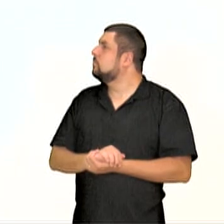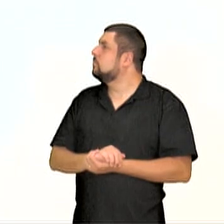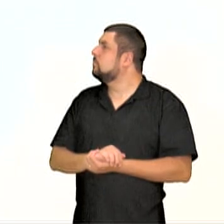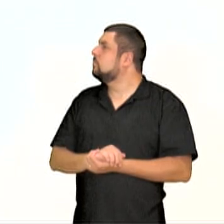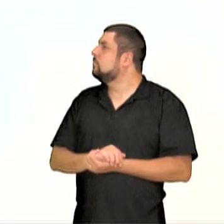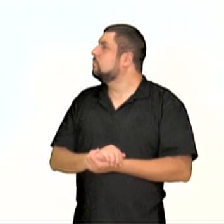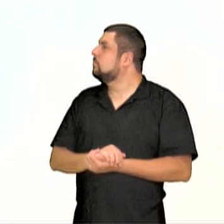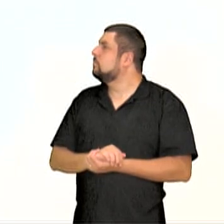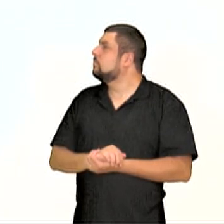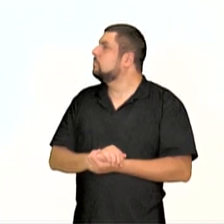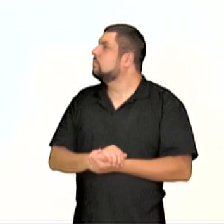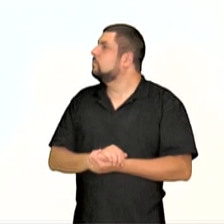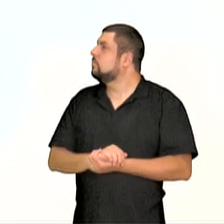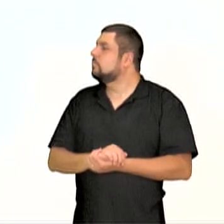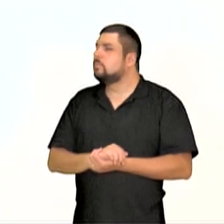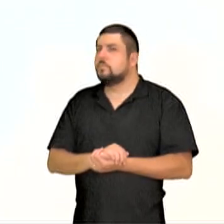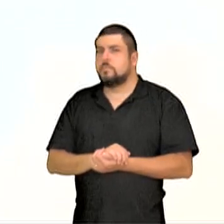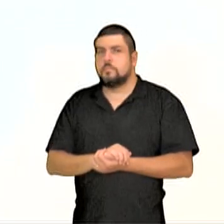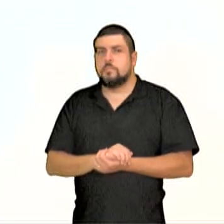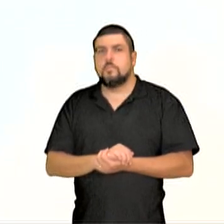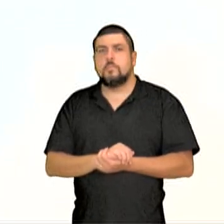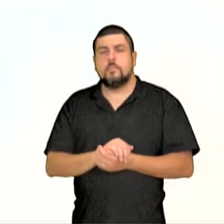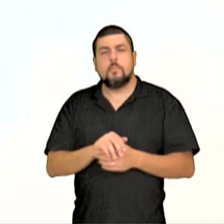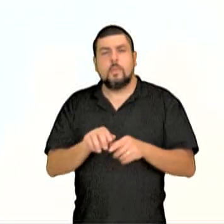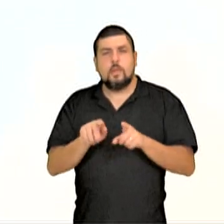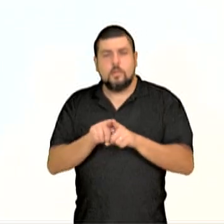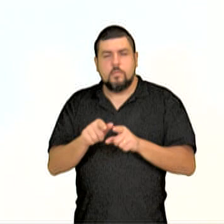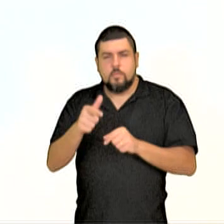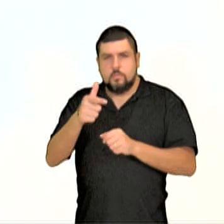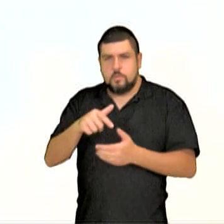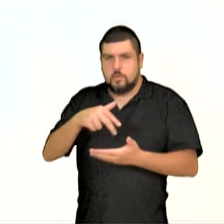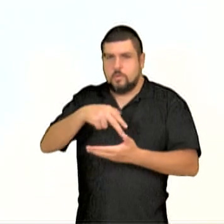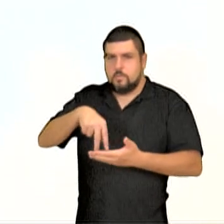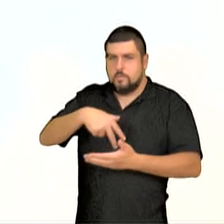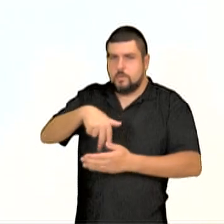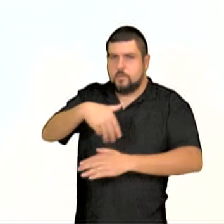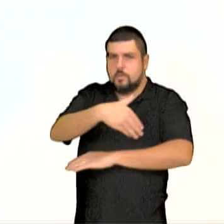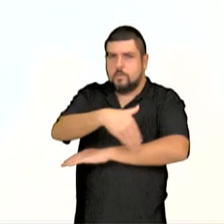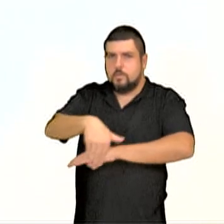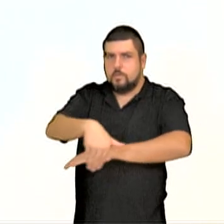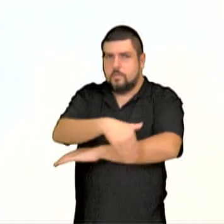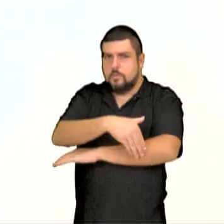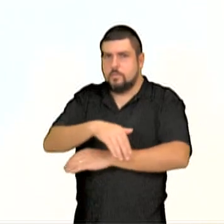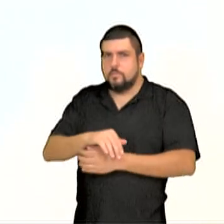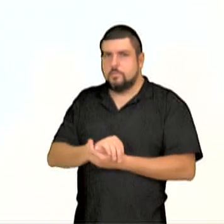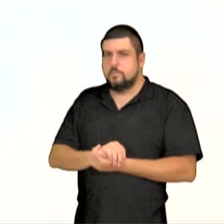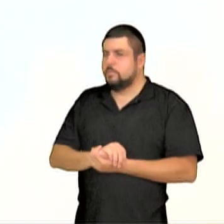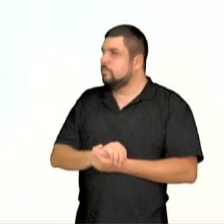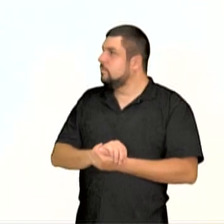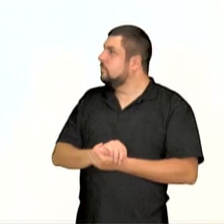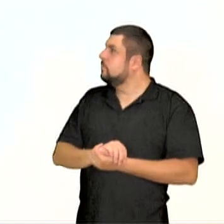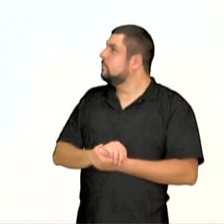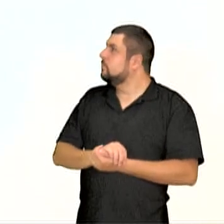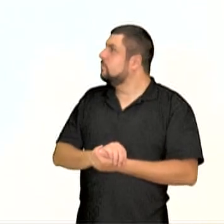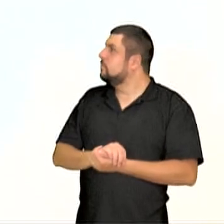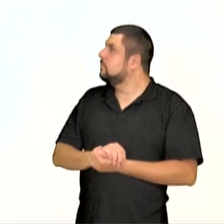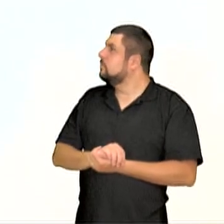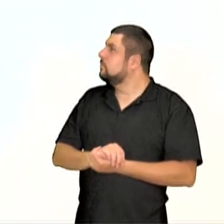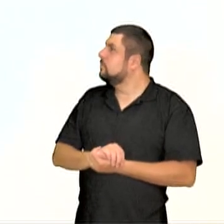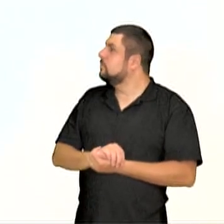Próximo. O dance, né, que está um artista que vocês conhecem, bem conhecido.